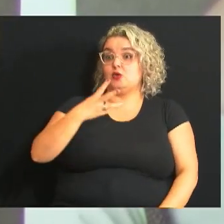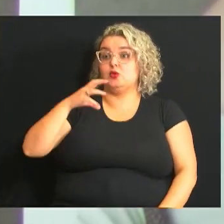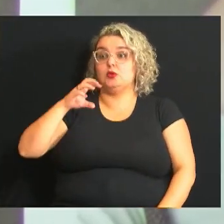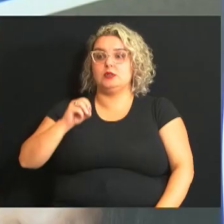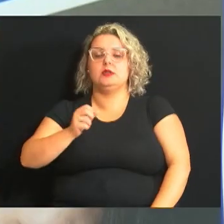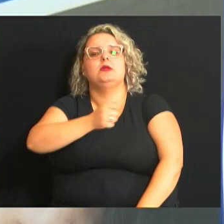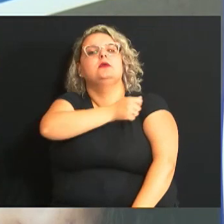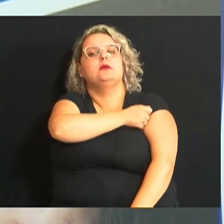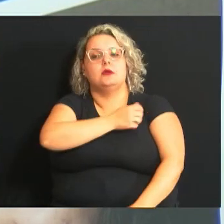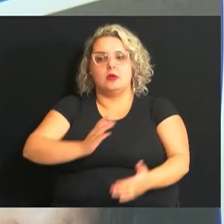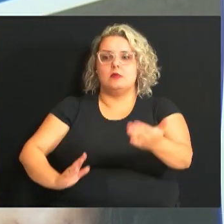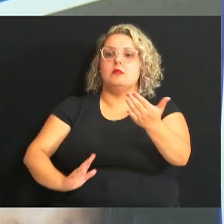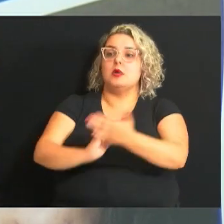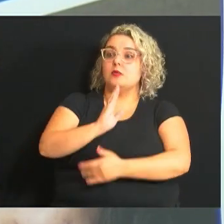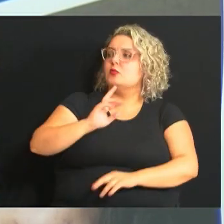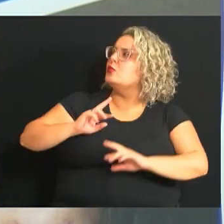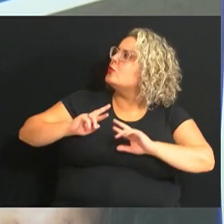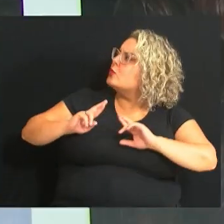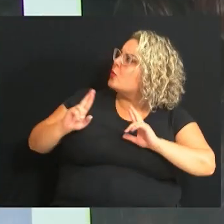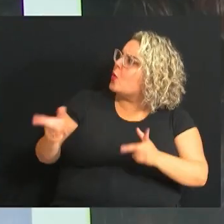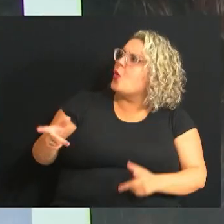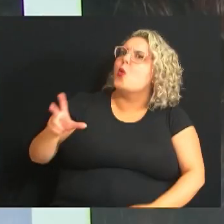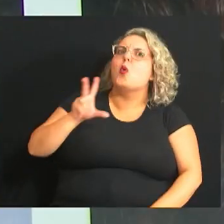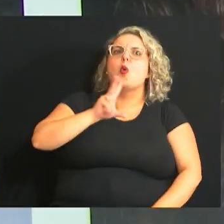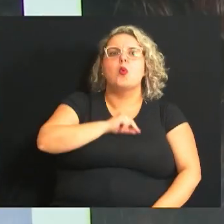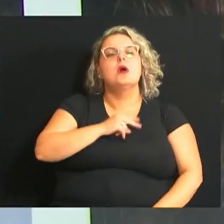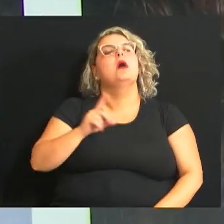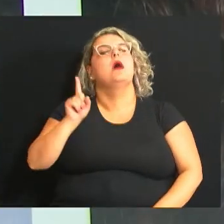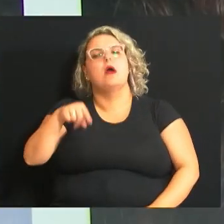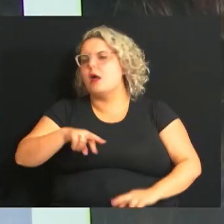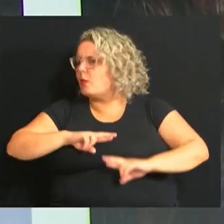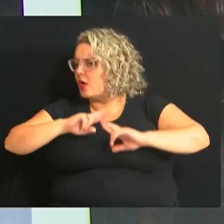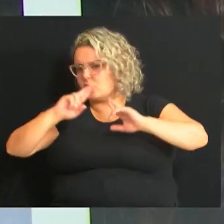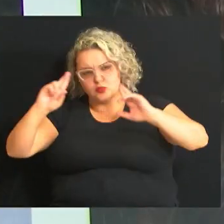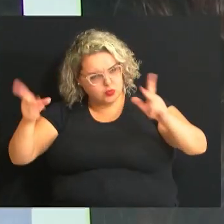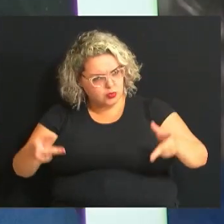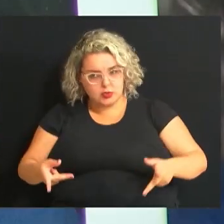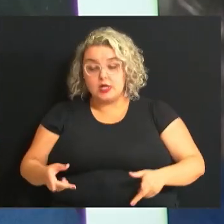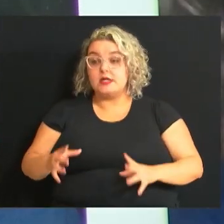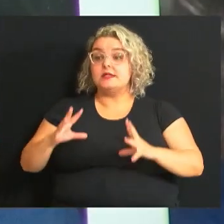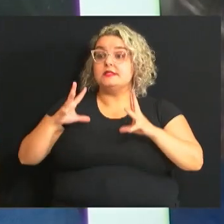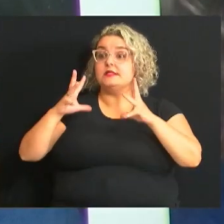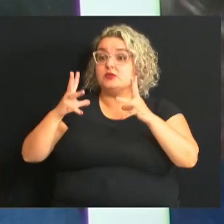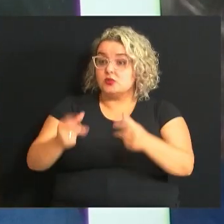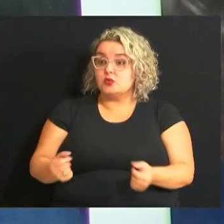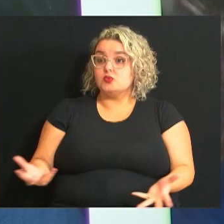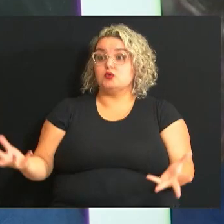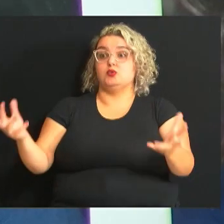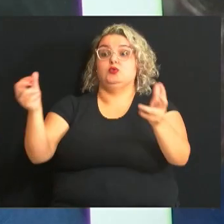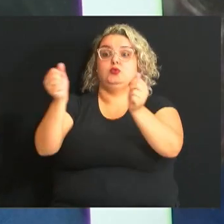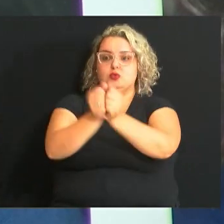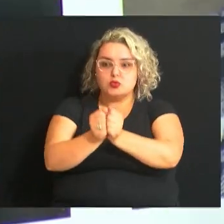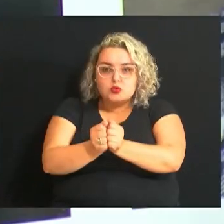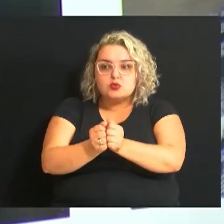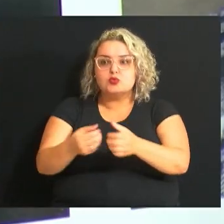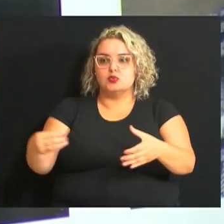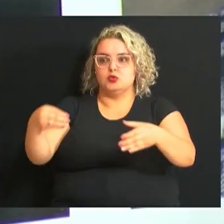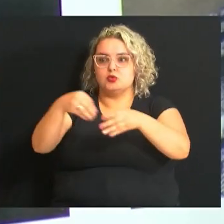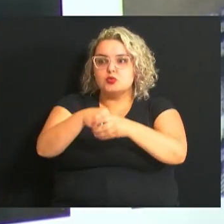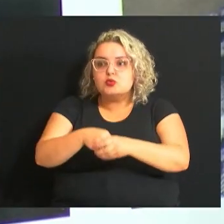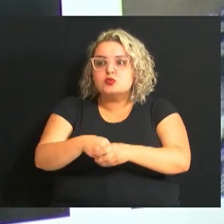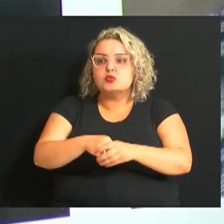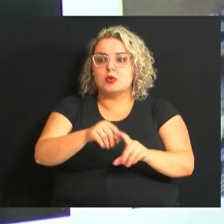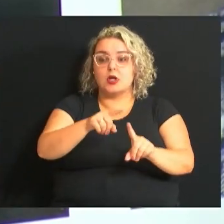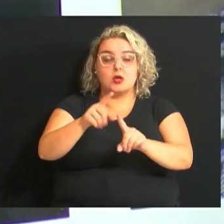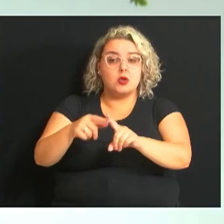aprovados. Diferença enorme. Por quê? Se eu colocar todo mundo na mesma tipologia de exame,